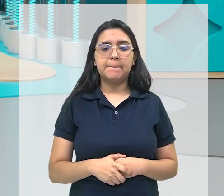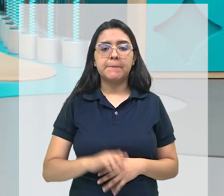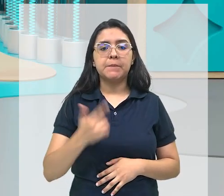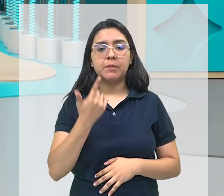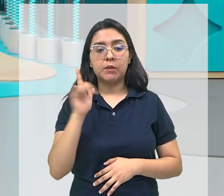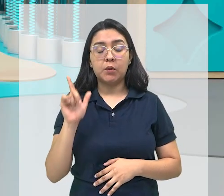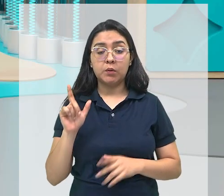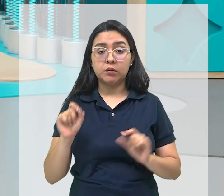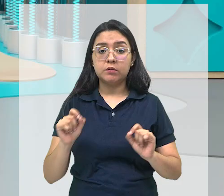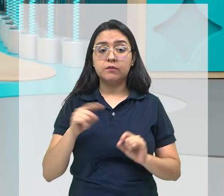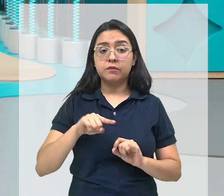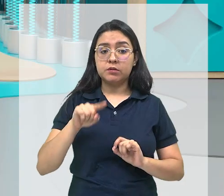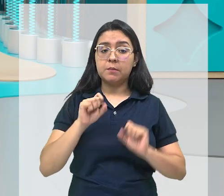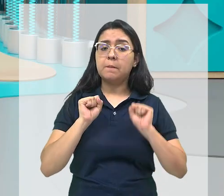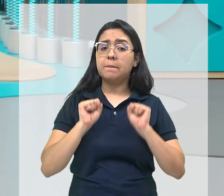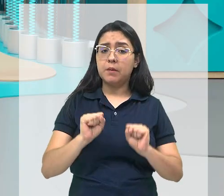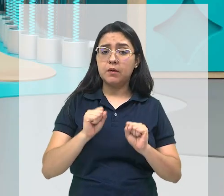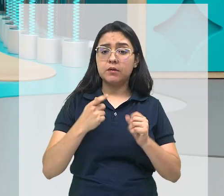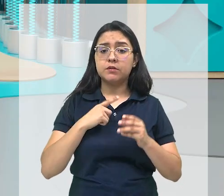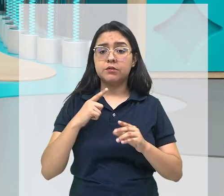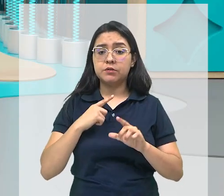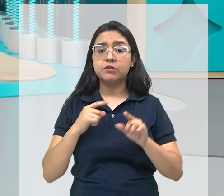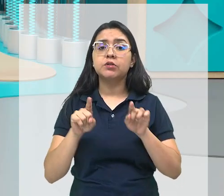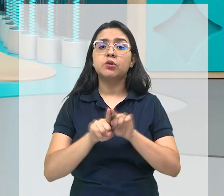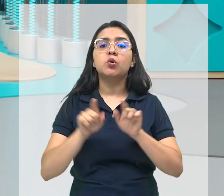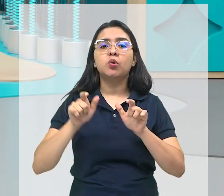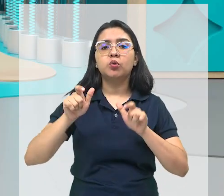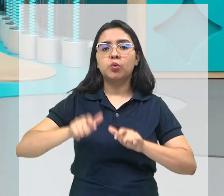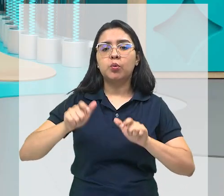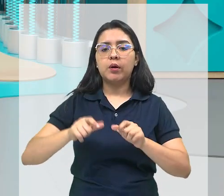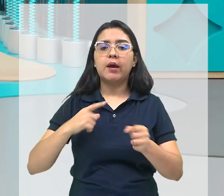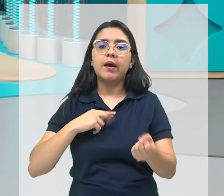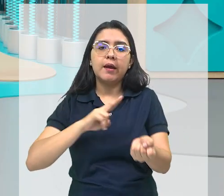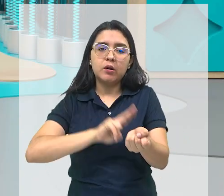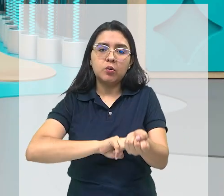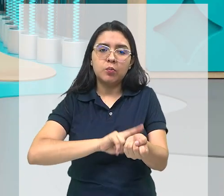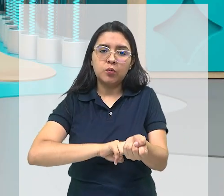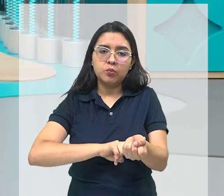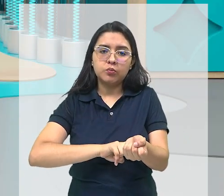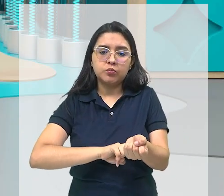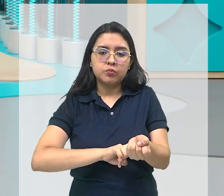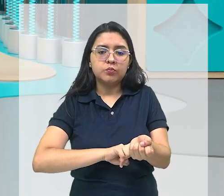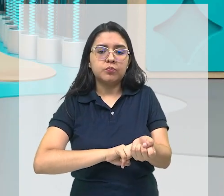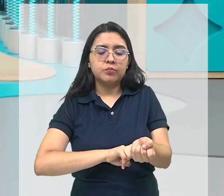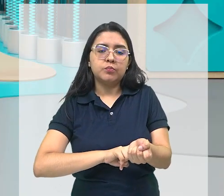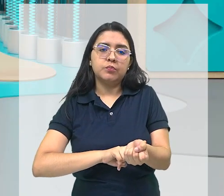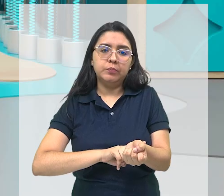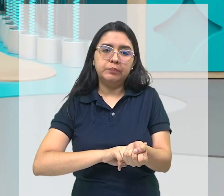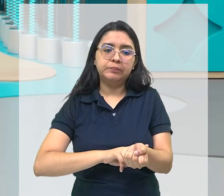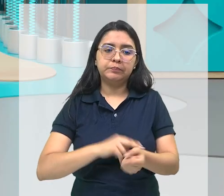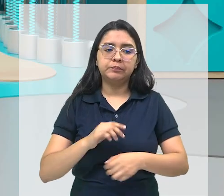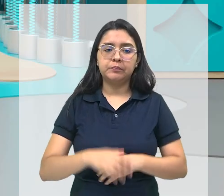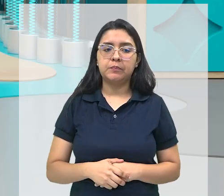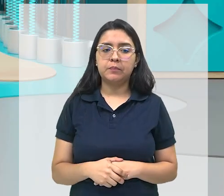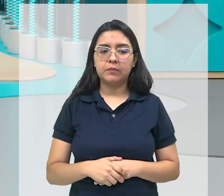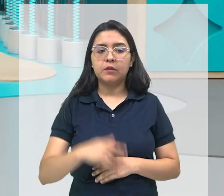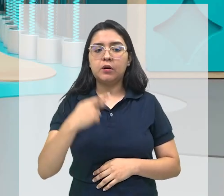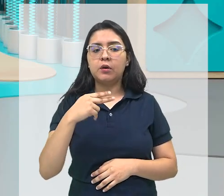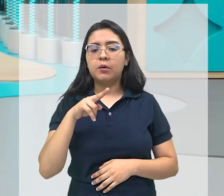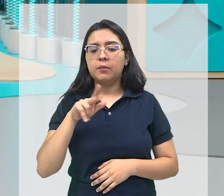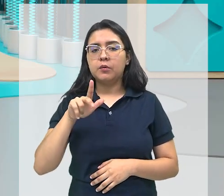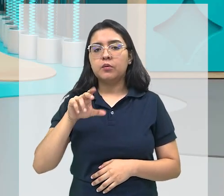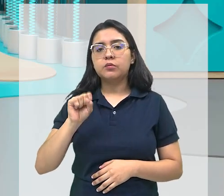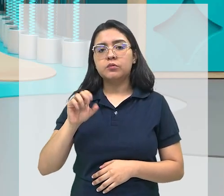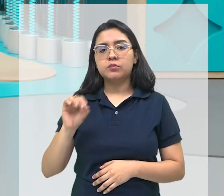Outro ponto que você também pode encontrar pulsação é aqui no pulso, né, nessa região do pulso, só que é